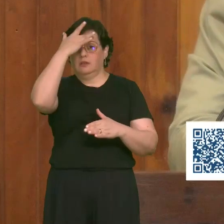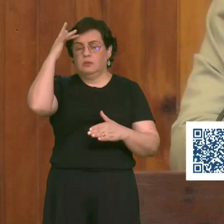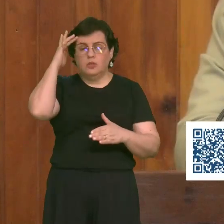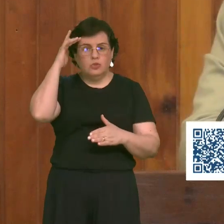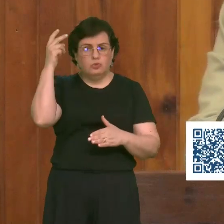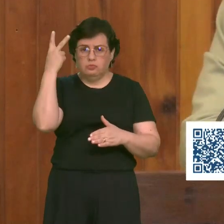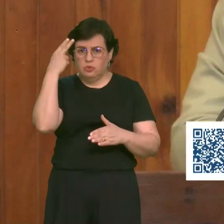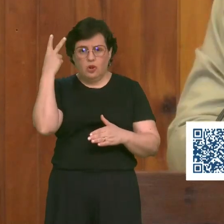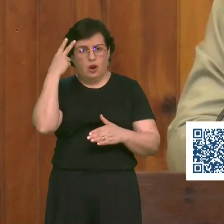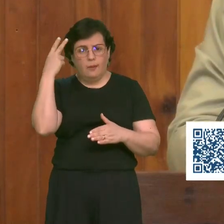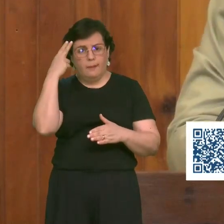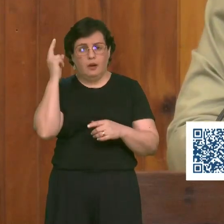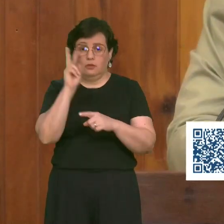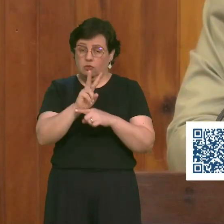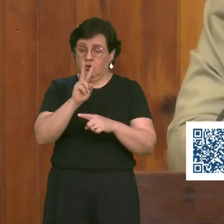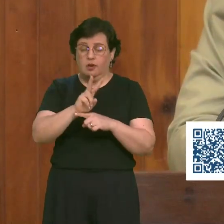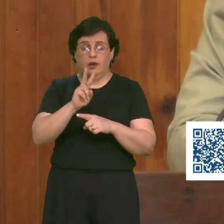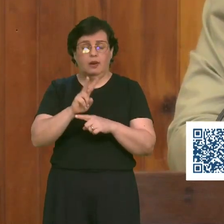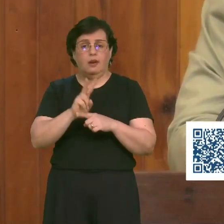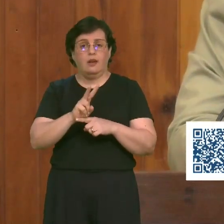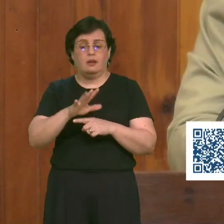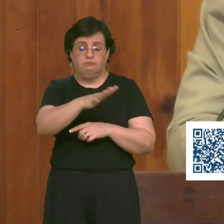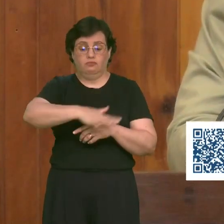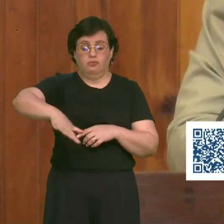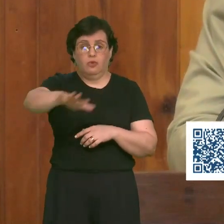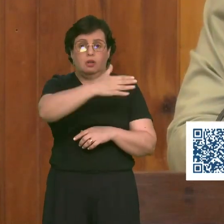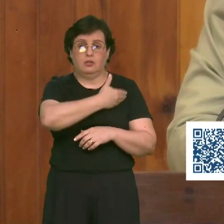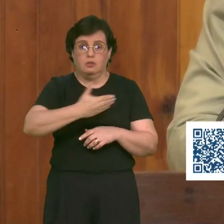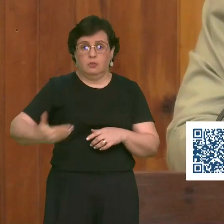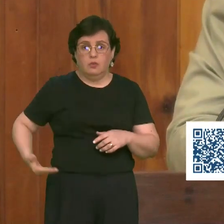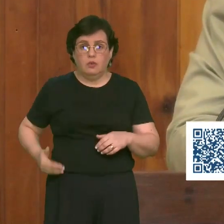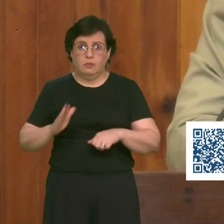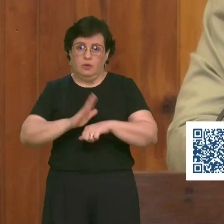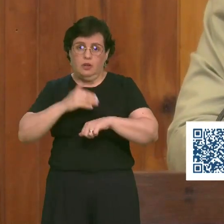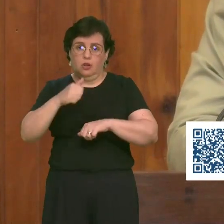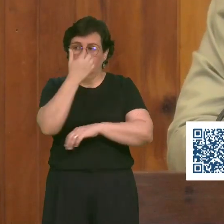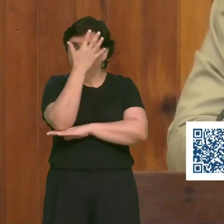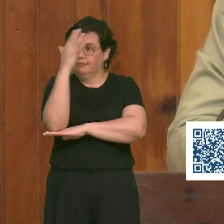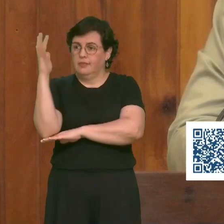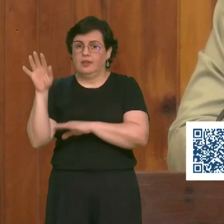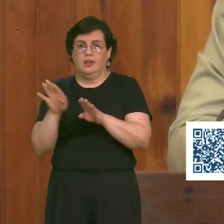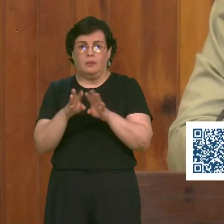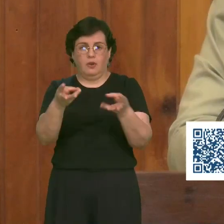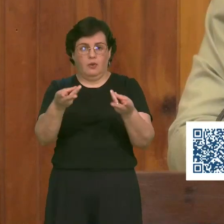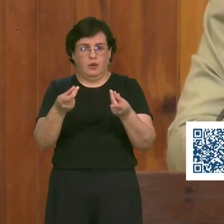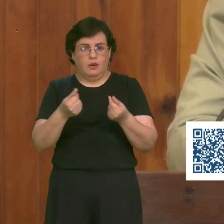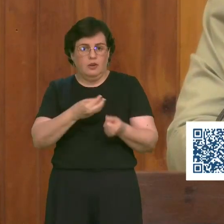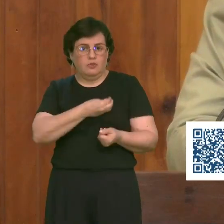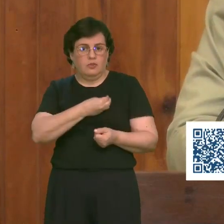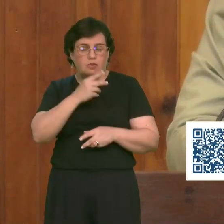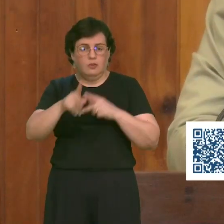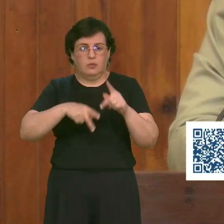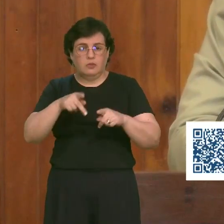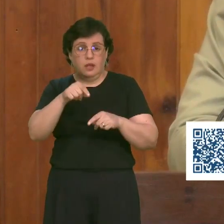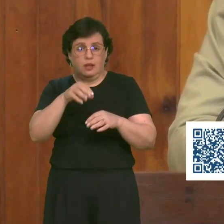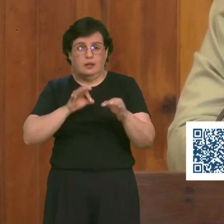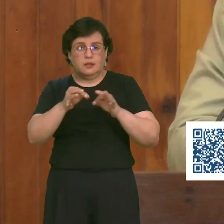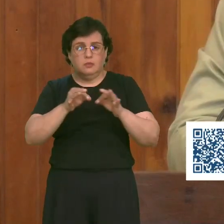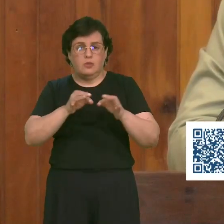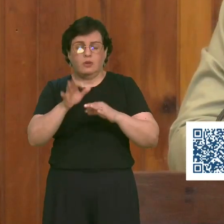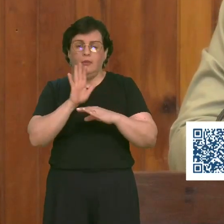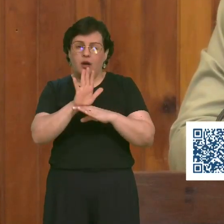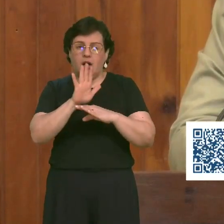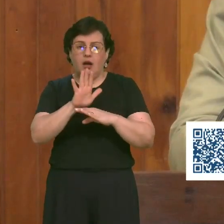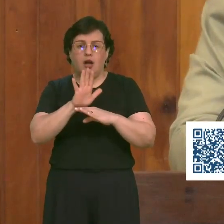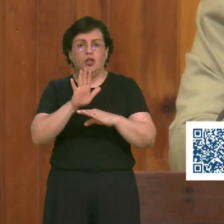com as áreas públicas melhorando Paisagismo e a qualidade de vida da população o programa dot uma praça colabora com a